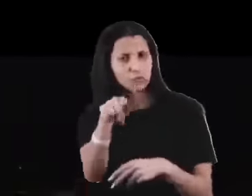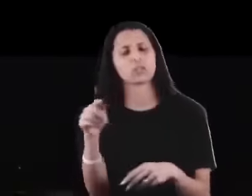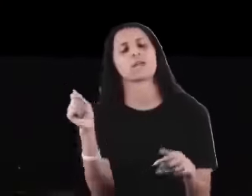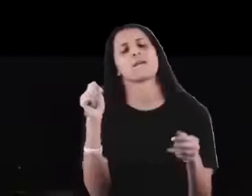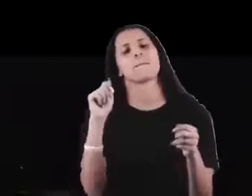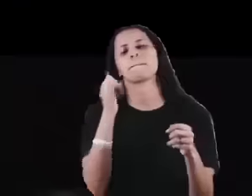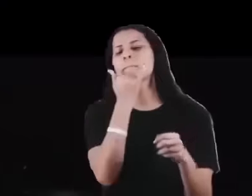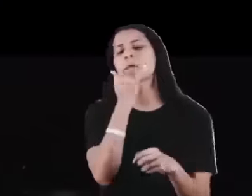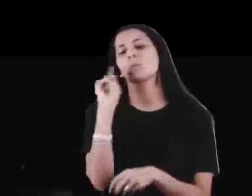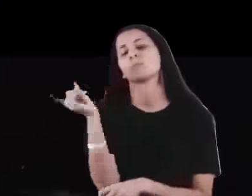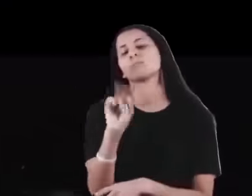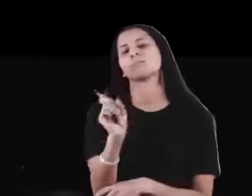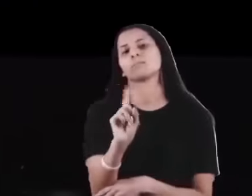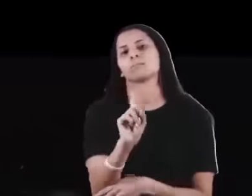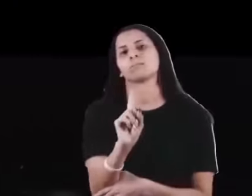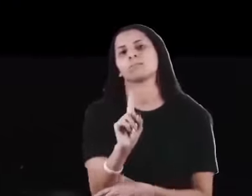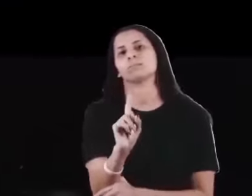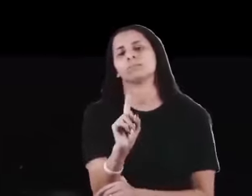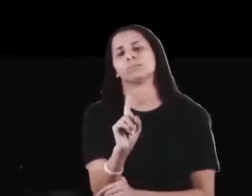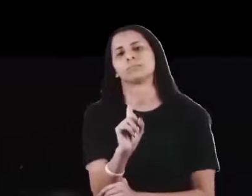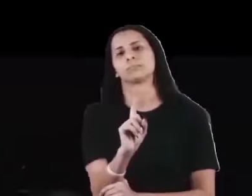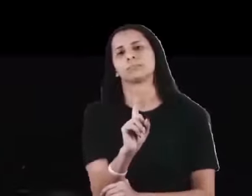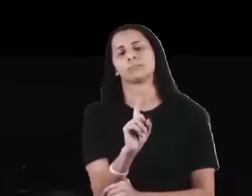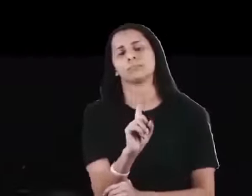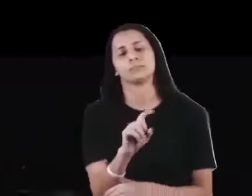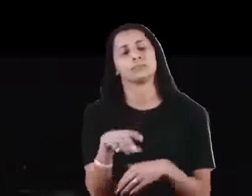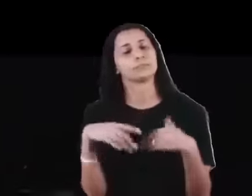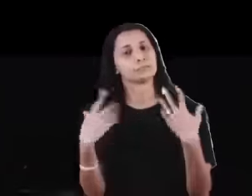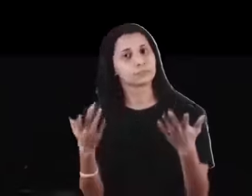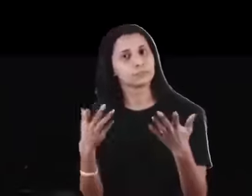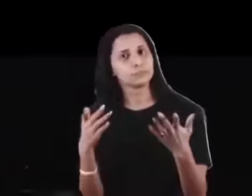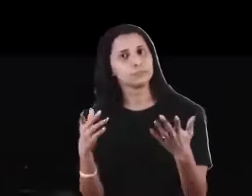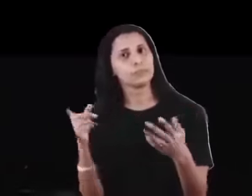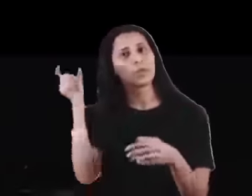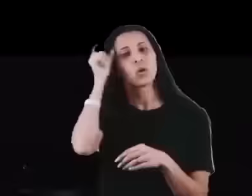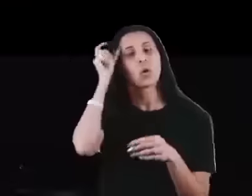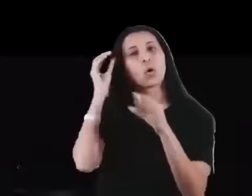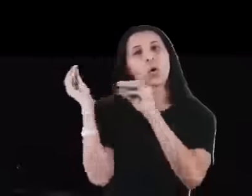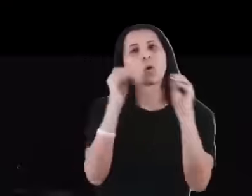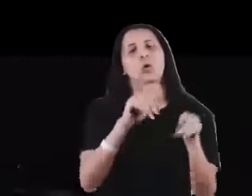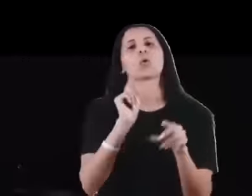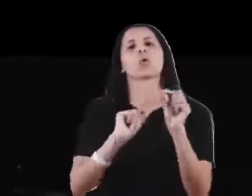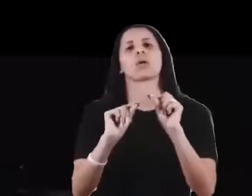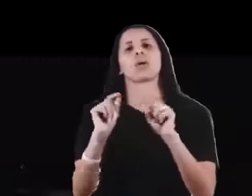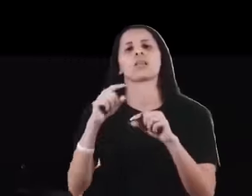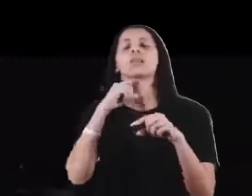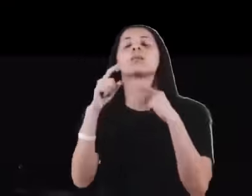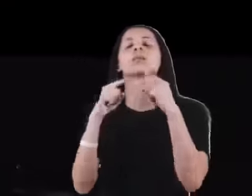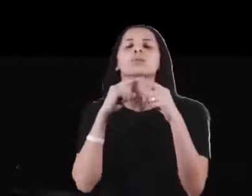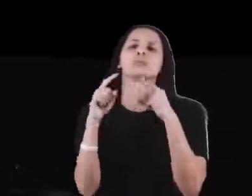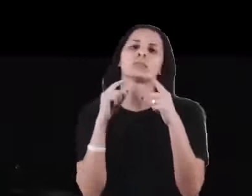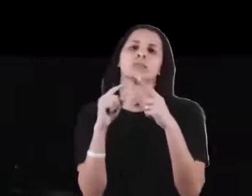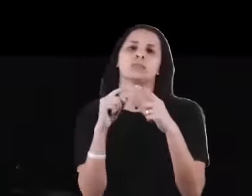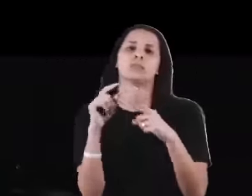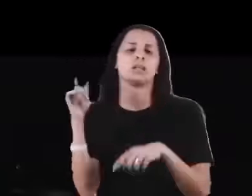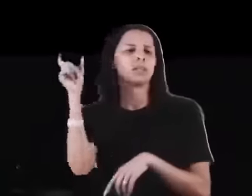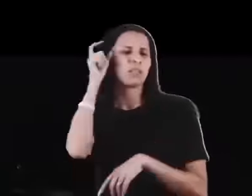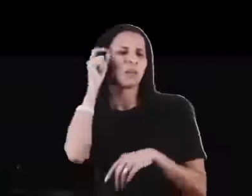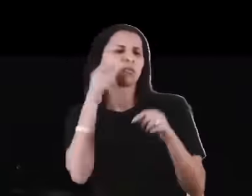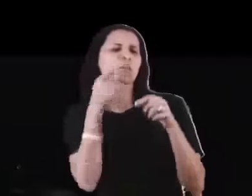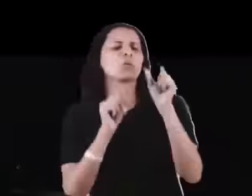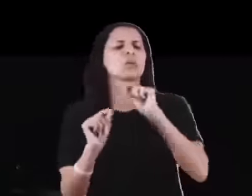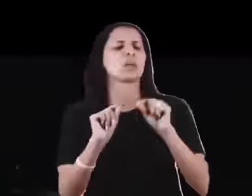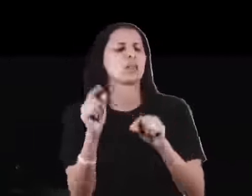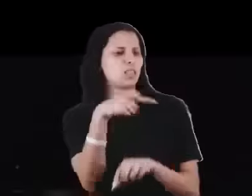você não vai perdoar não E aí falar com que mais dúvida eles assim que nada esse perto da impossível se acorde